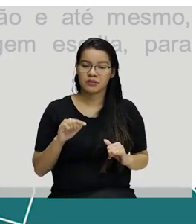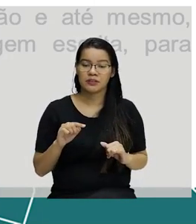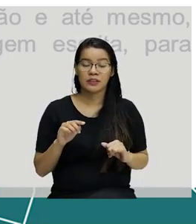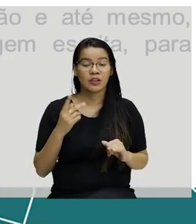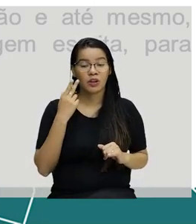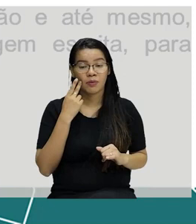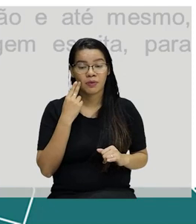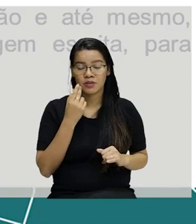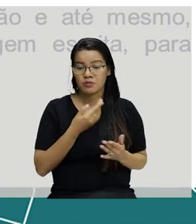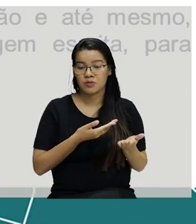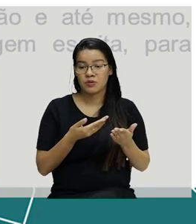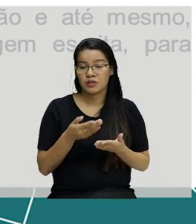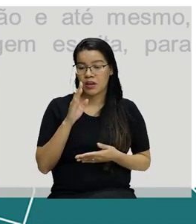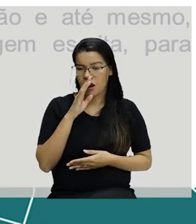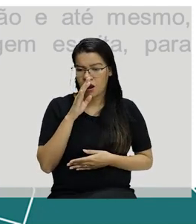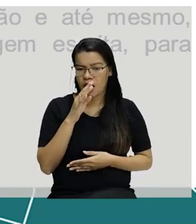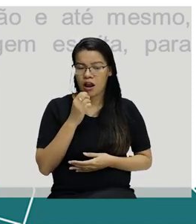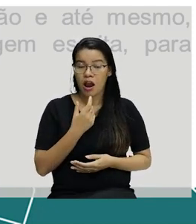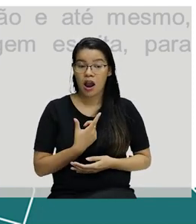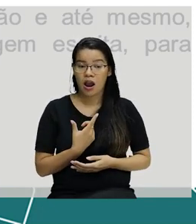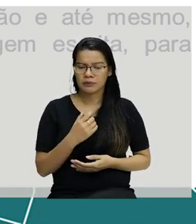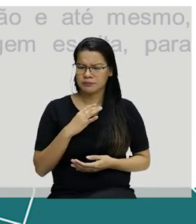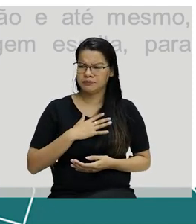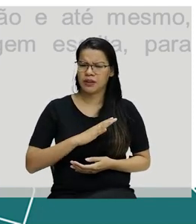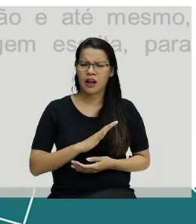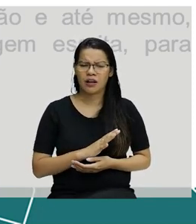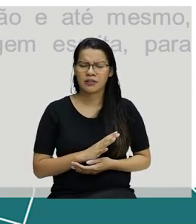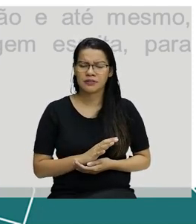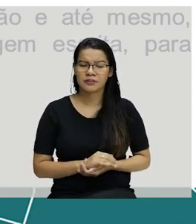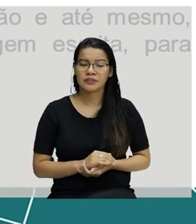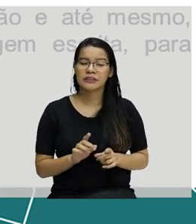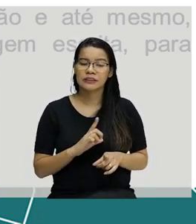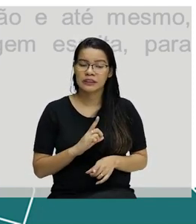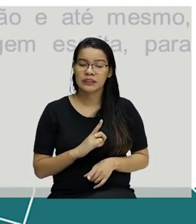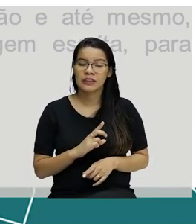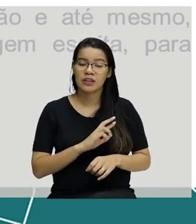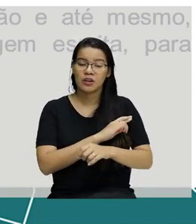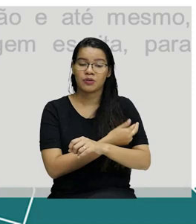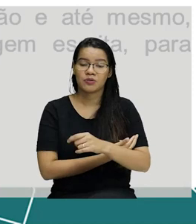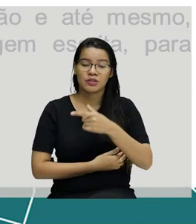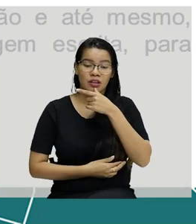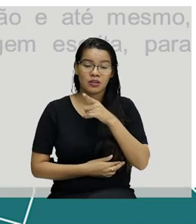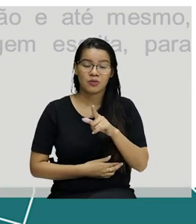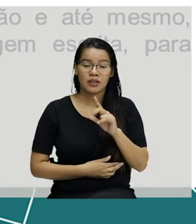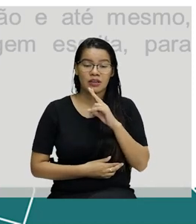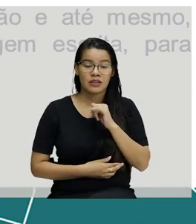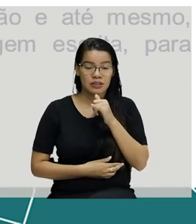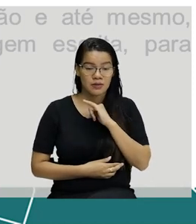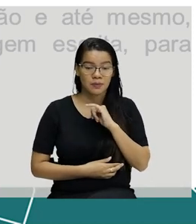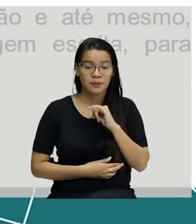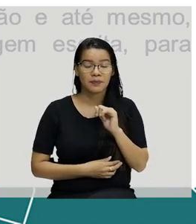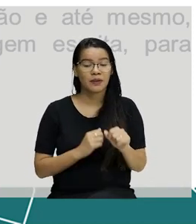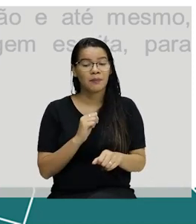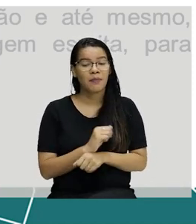exprime admiração surpresa espanta e indignação Há certos recursos da linguagem pausa melodia